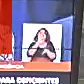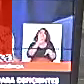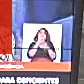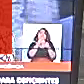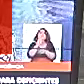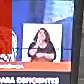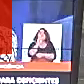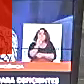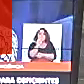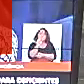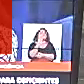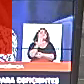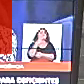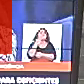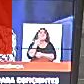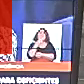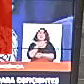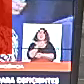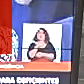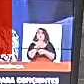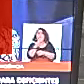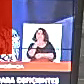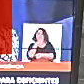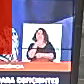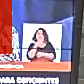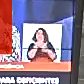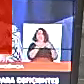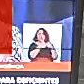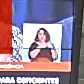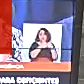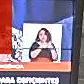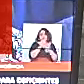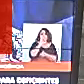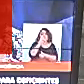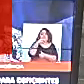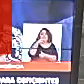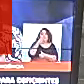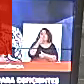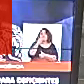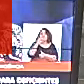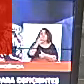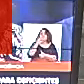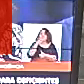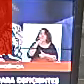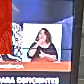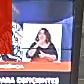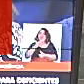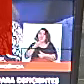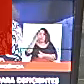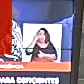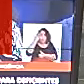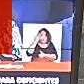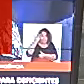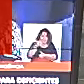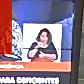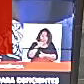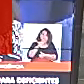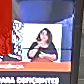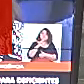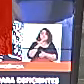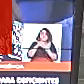muito falado de serviço convencional. A lei realmente dá a gratuidade no serviço convencional, só que, no